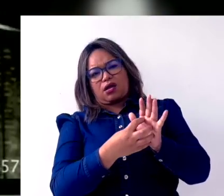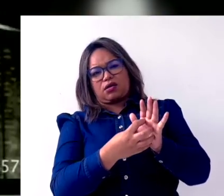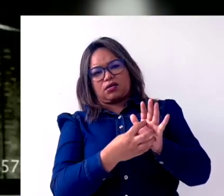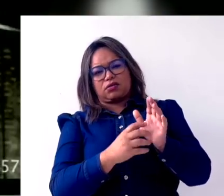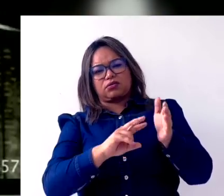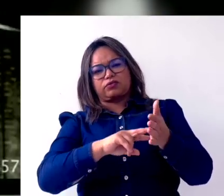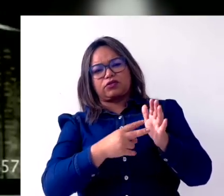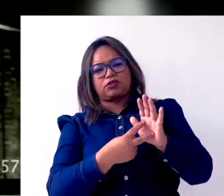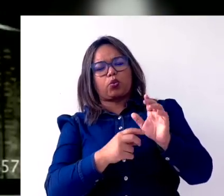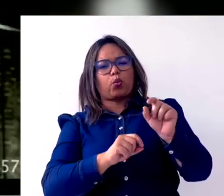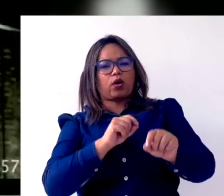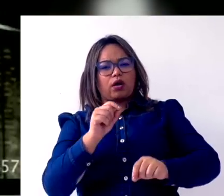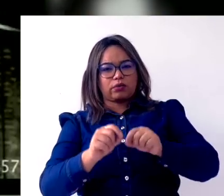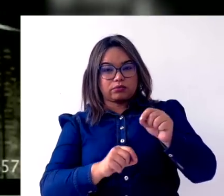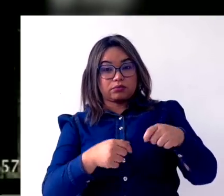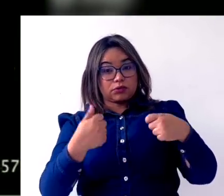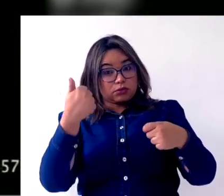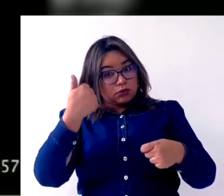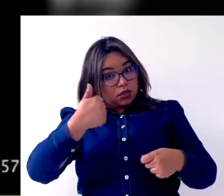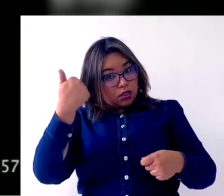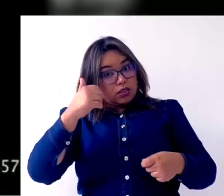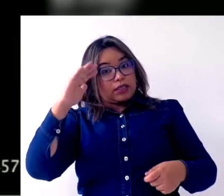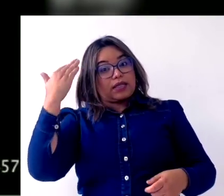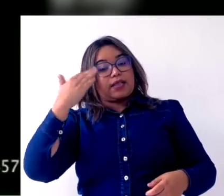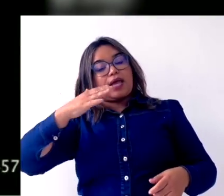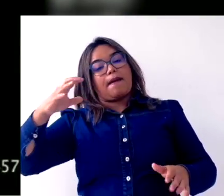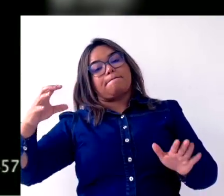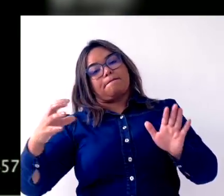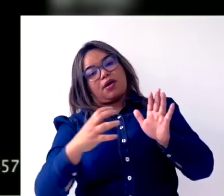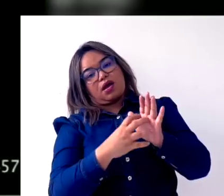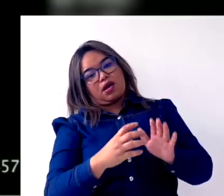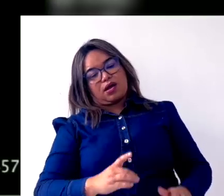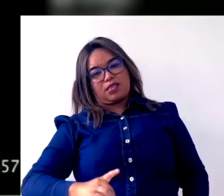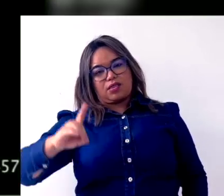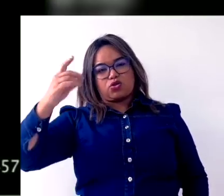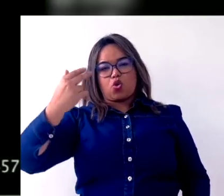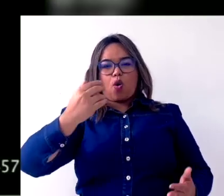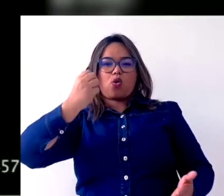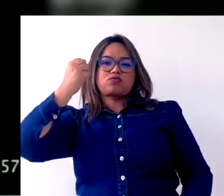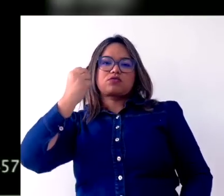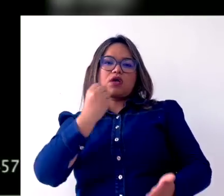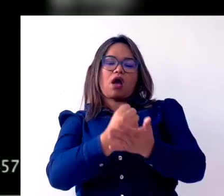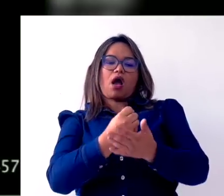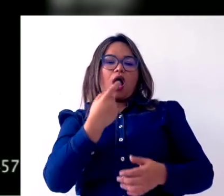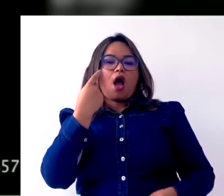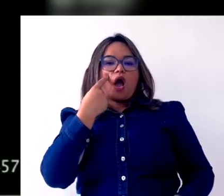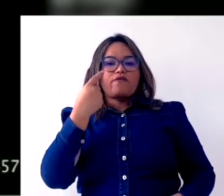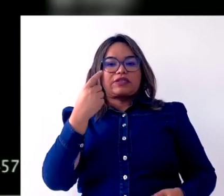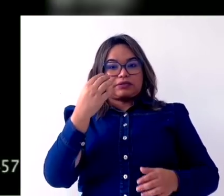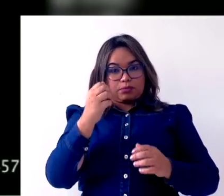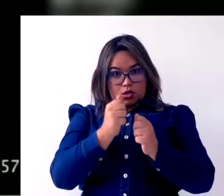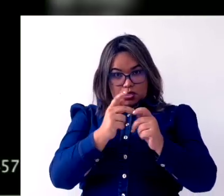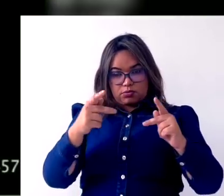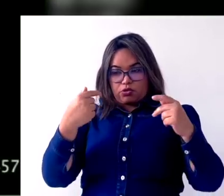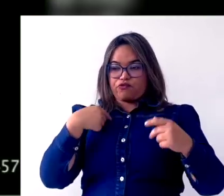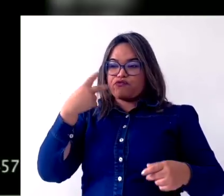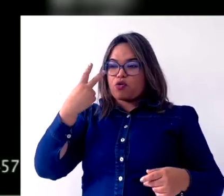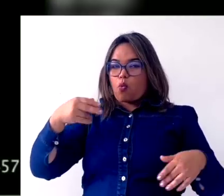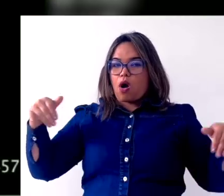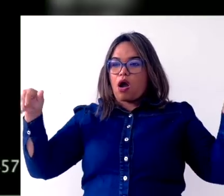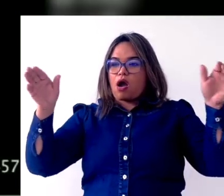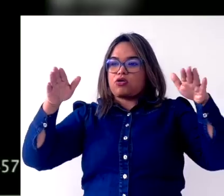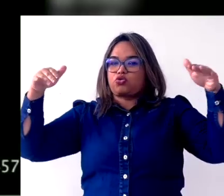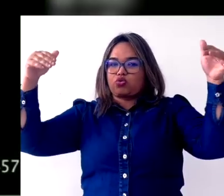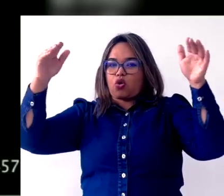precisamos compreender a marca de Deus, o seu selo, o seu sinal. E eu vi um outro anjo subindo do Oriente, tendo o selo do